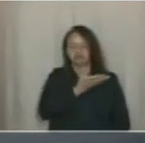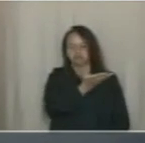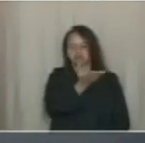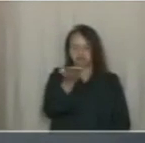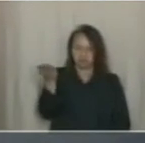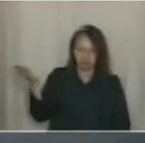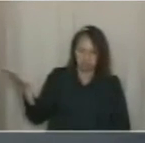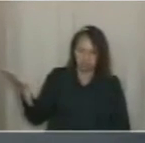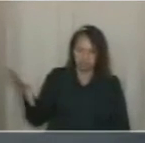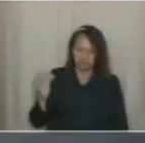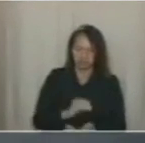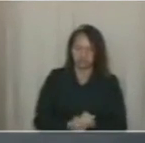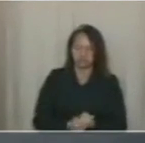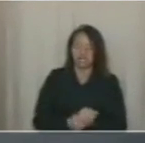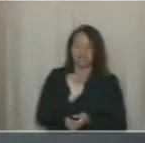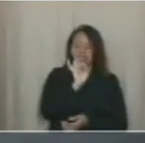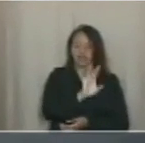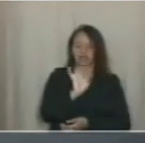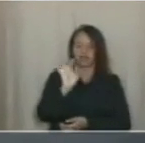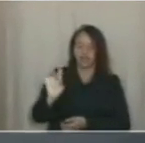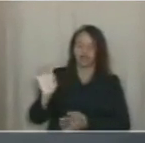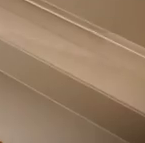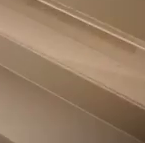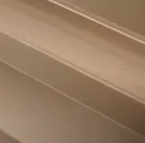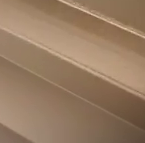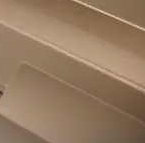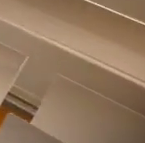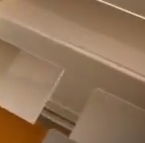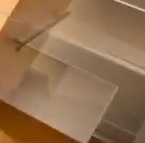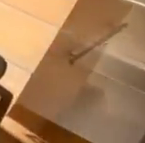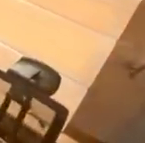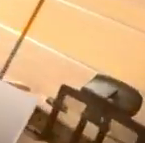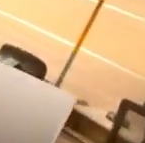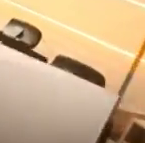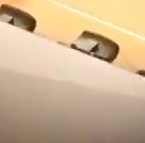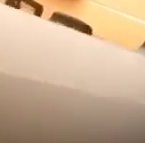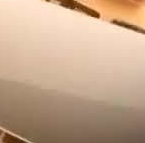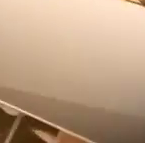vossas excelências e Chicago a recifense o